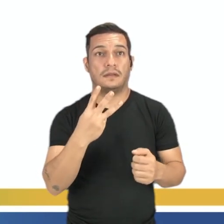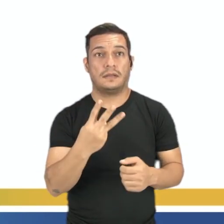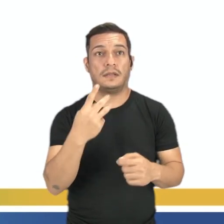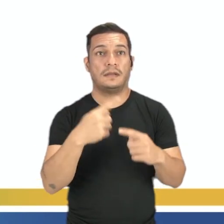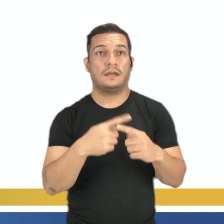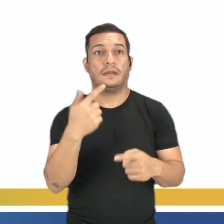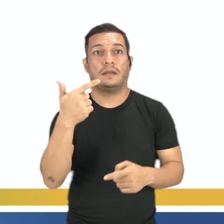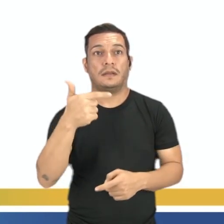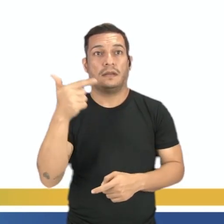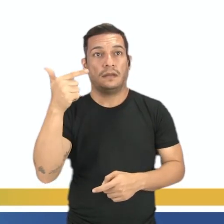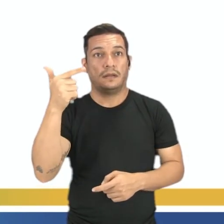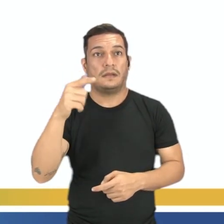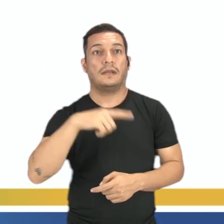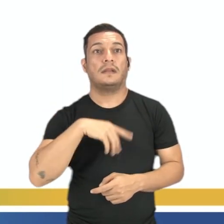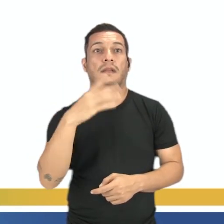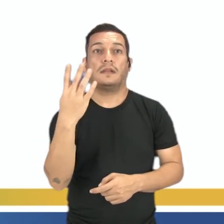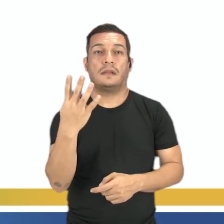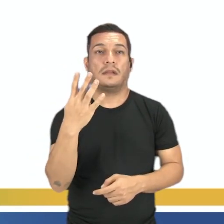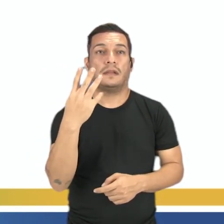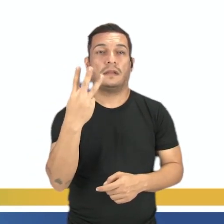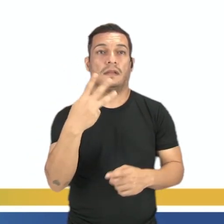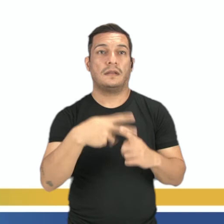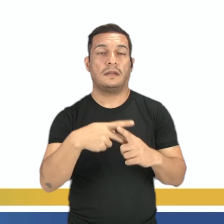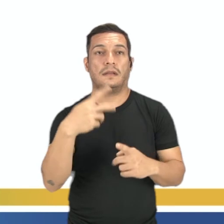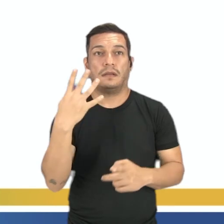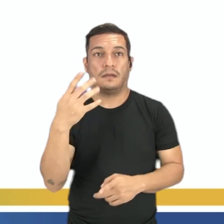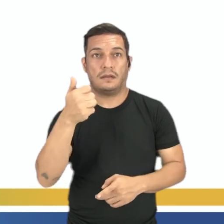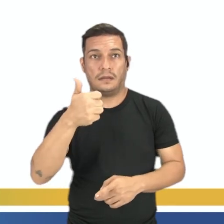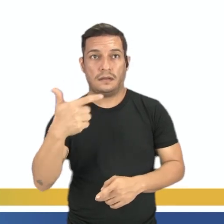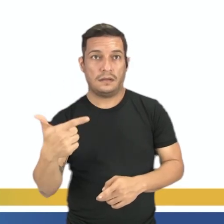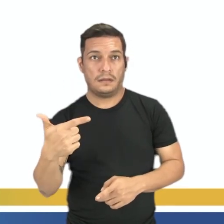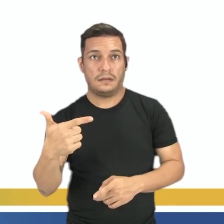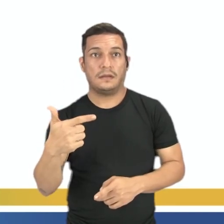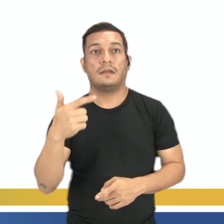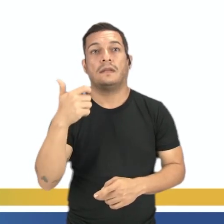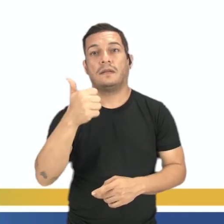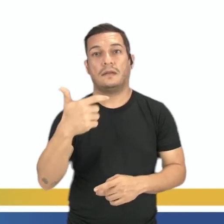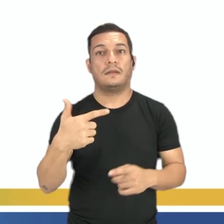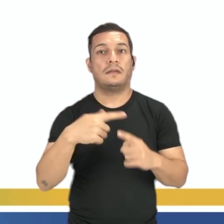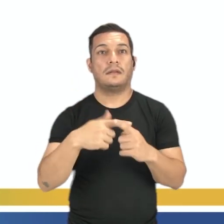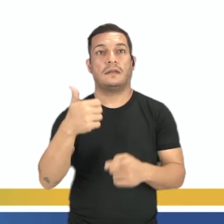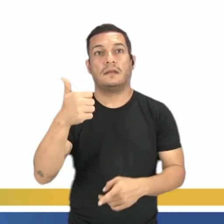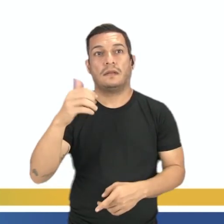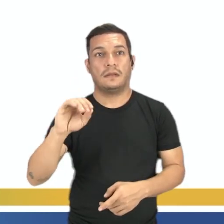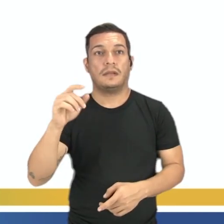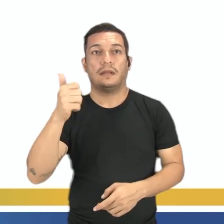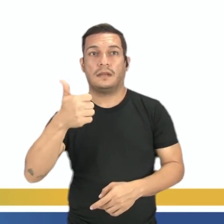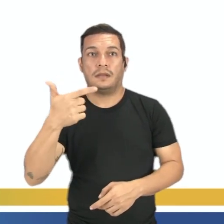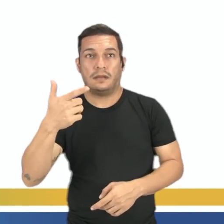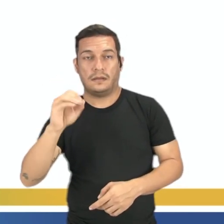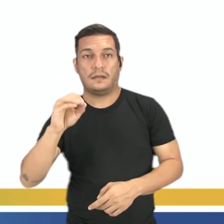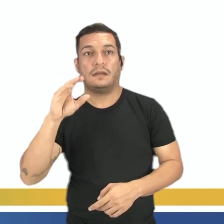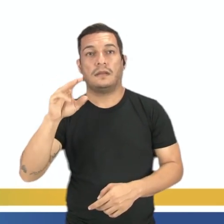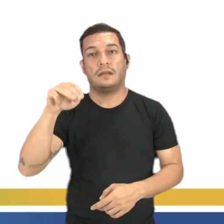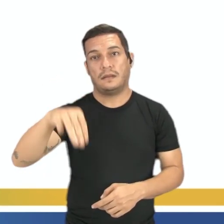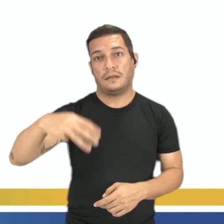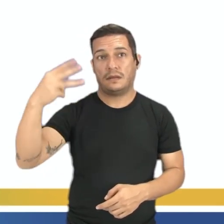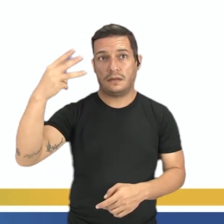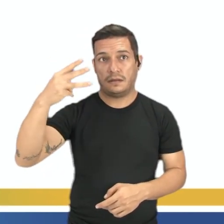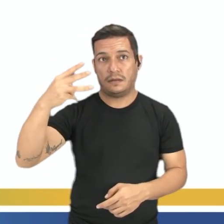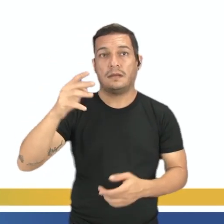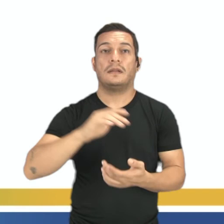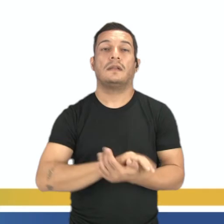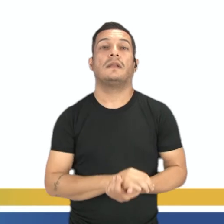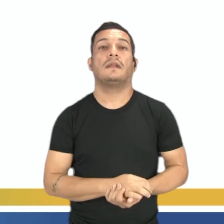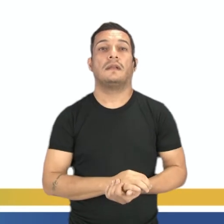2 ao quadrado, temos 4. 3 vezes 4, nós temos 12. 12 vezes 10, 120. 120 centímetros